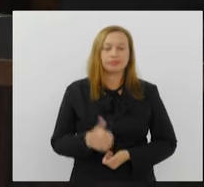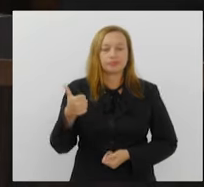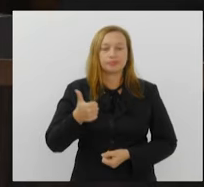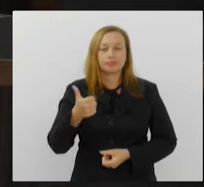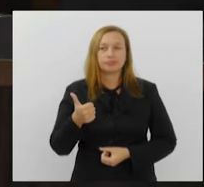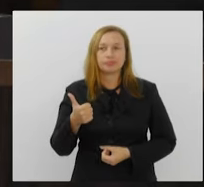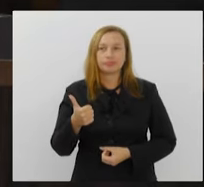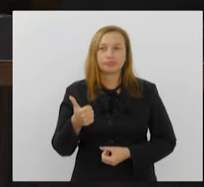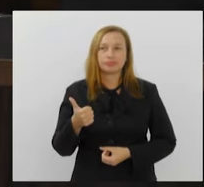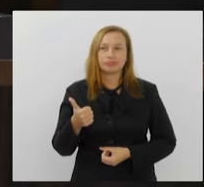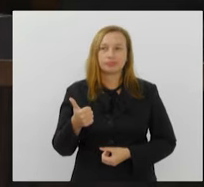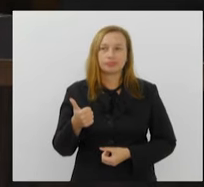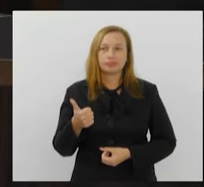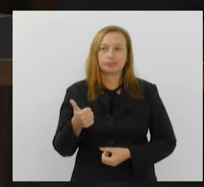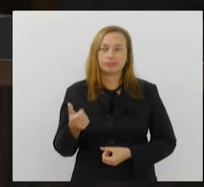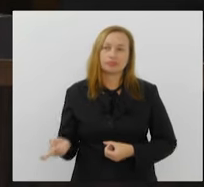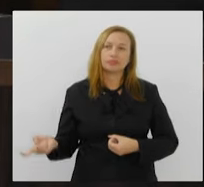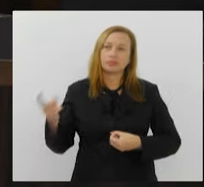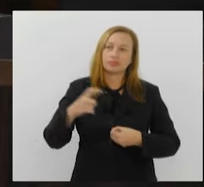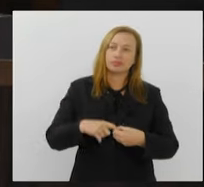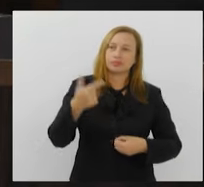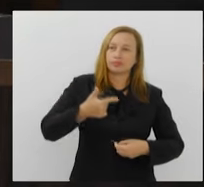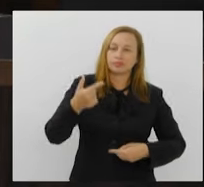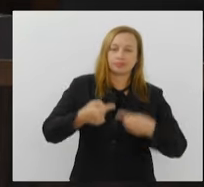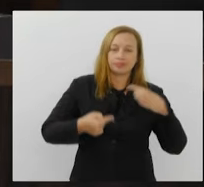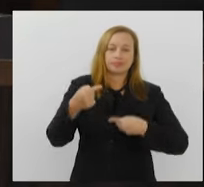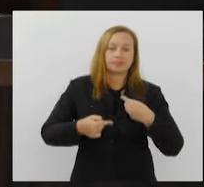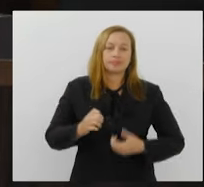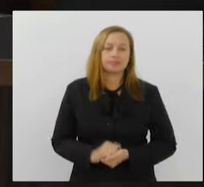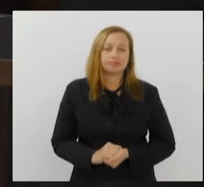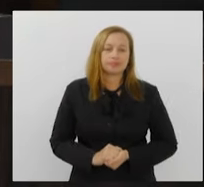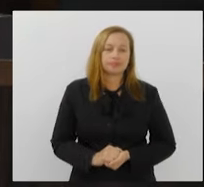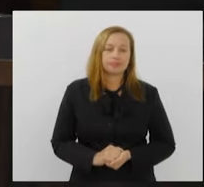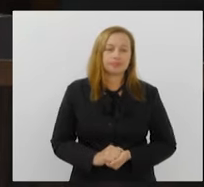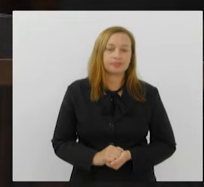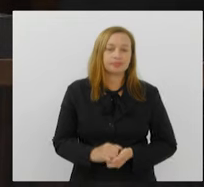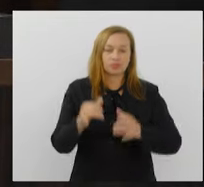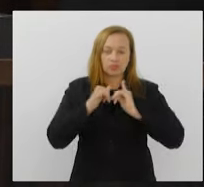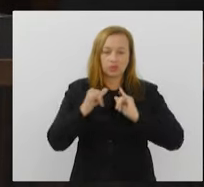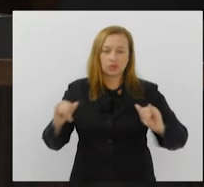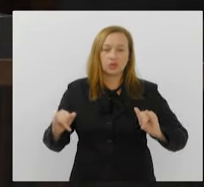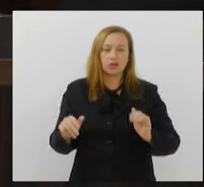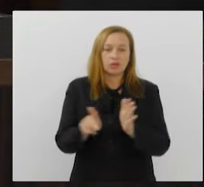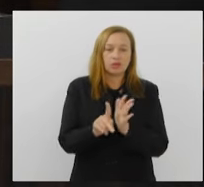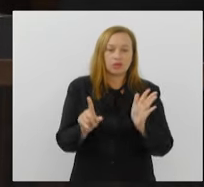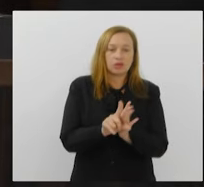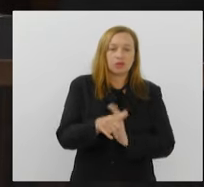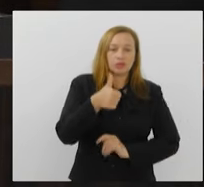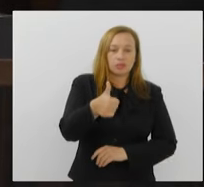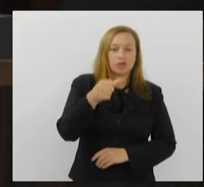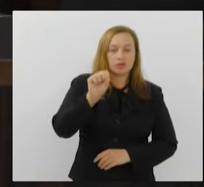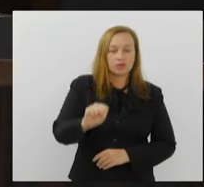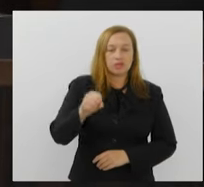primeira. E retorna em segunda discussão. Anuncio. Projeto de lei número